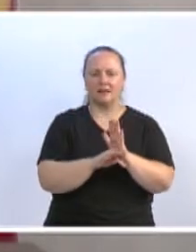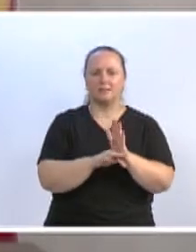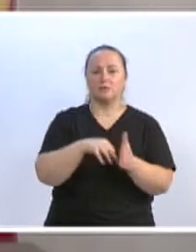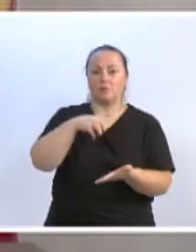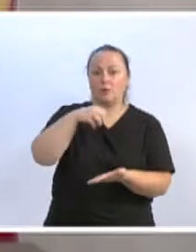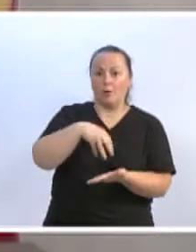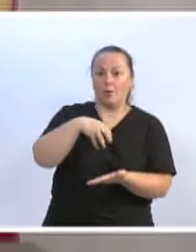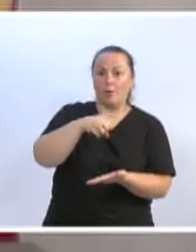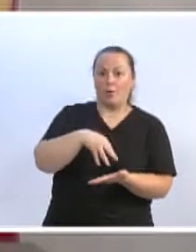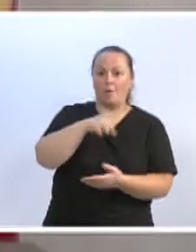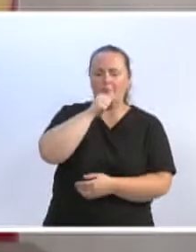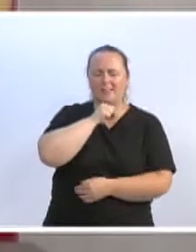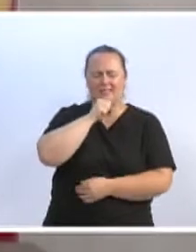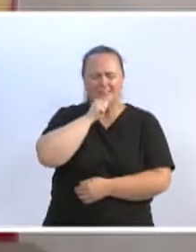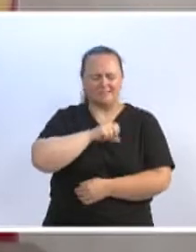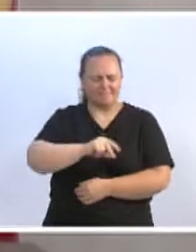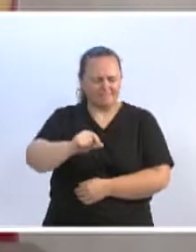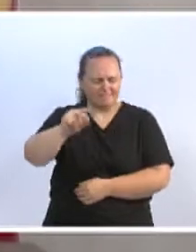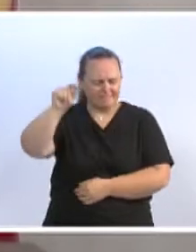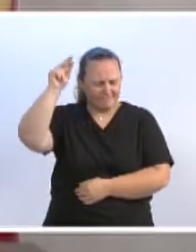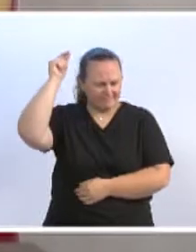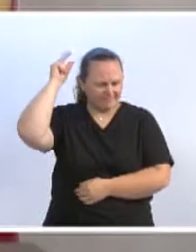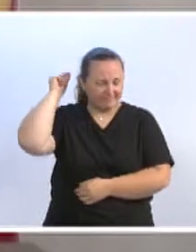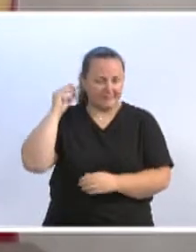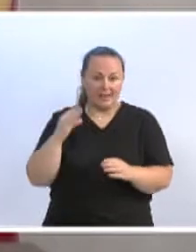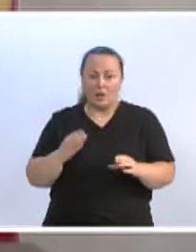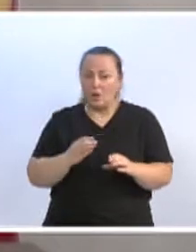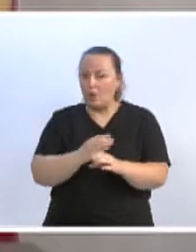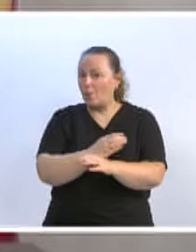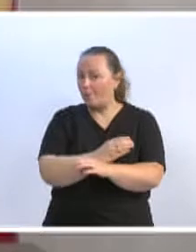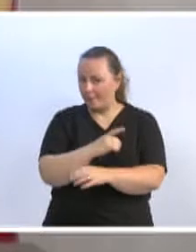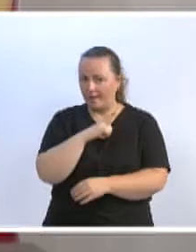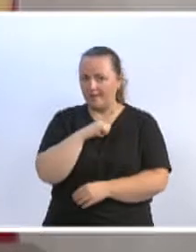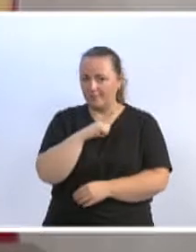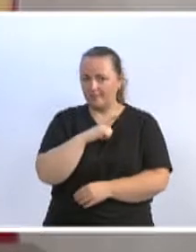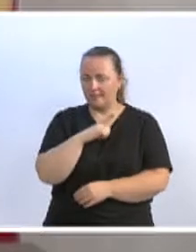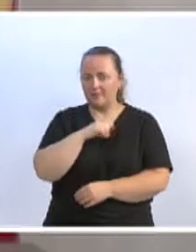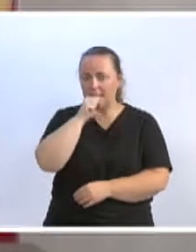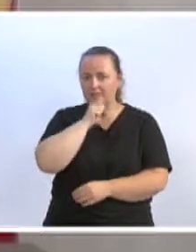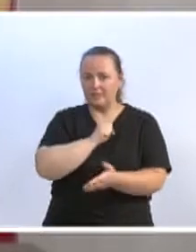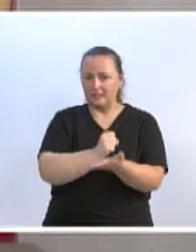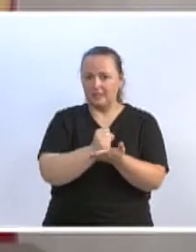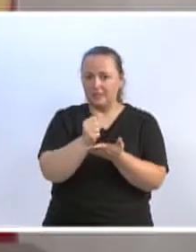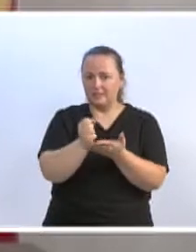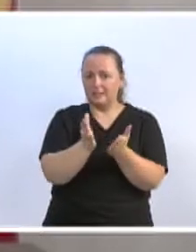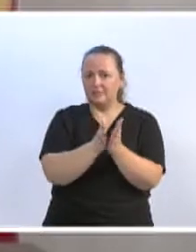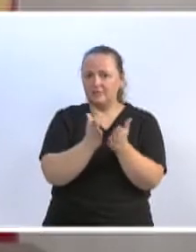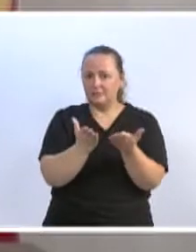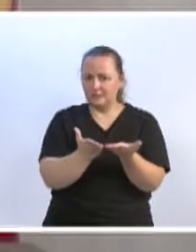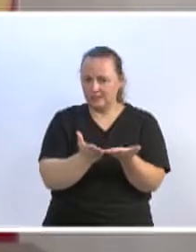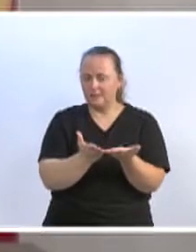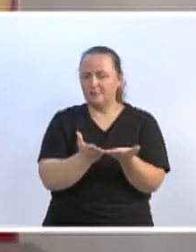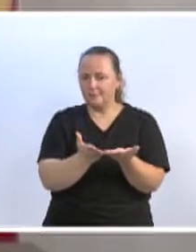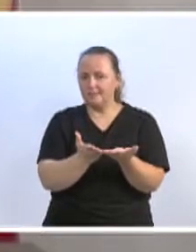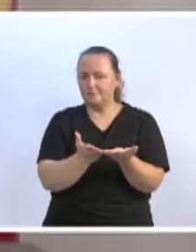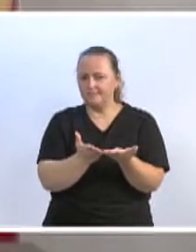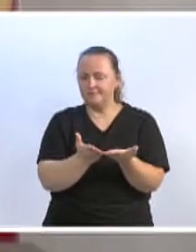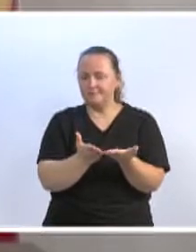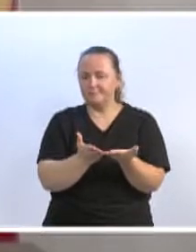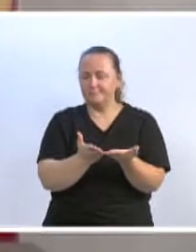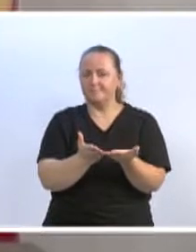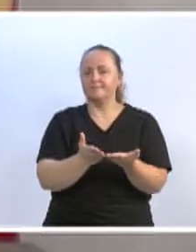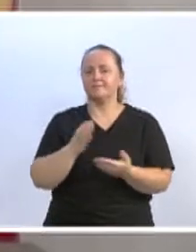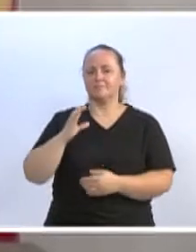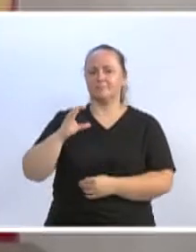antiga, inteira, do Antigo Testamento que nós tínhamos, até alguns anos atrás, era o